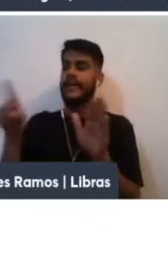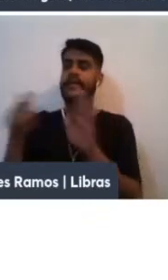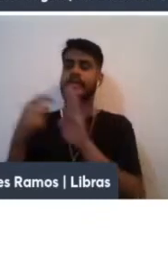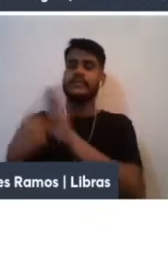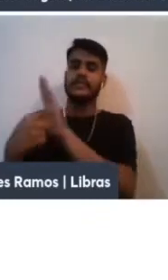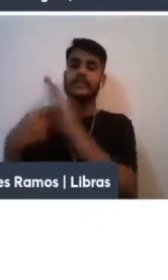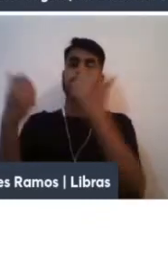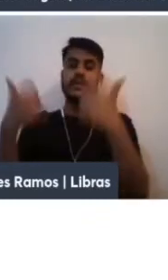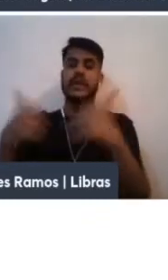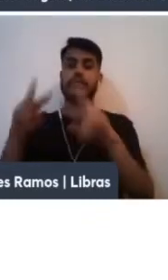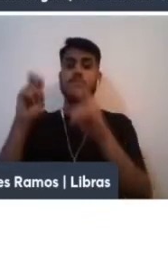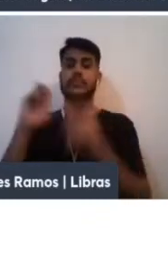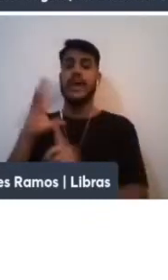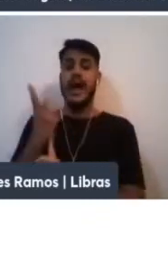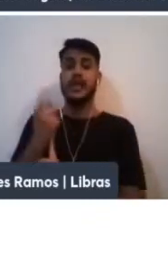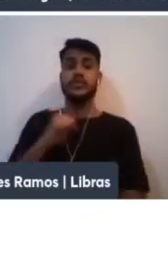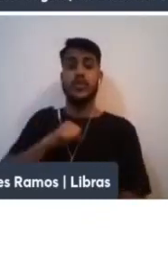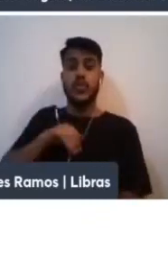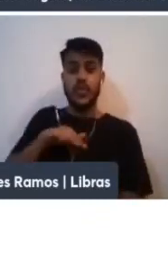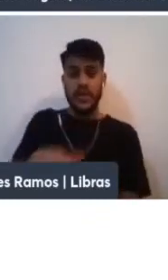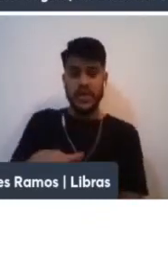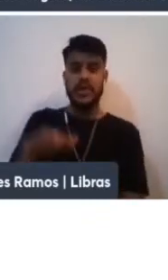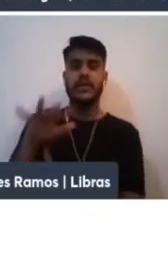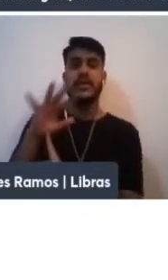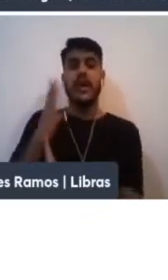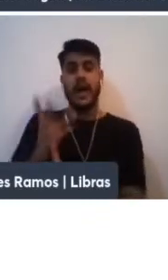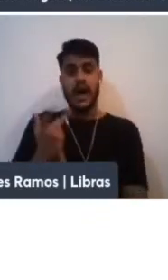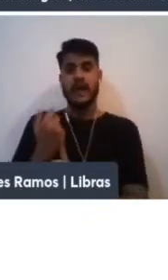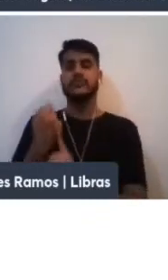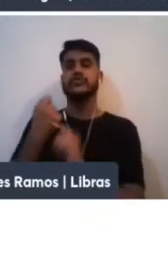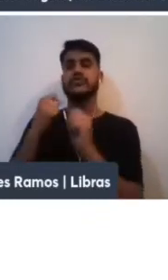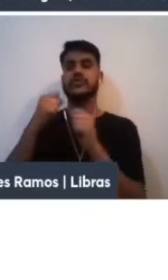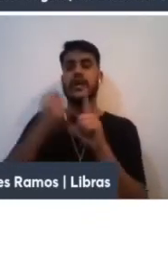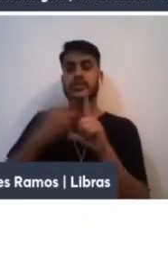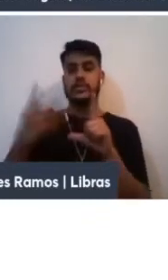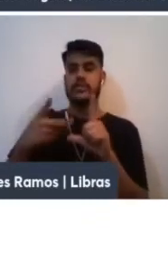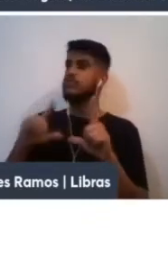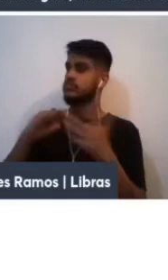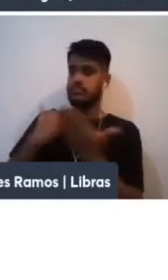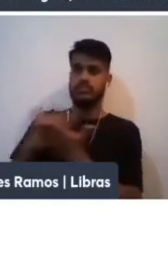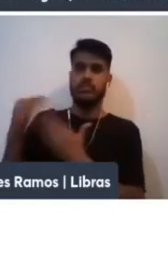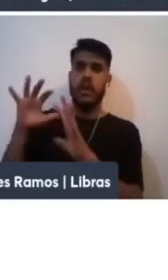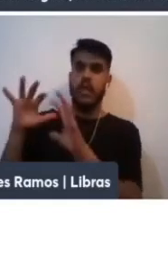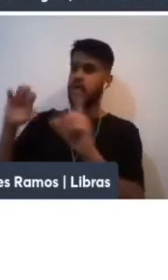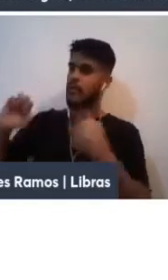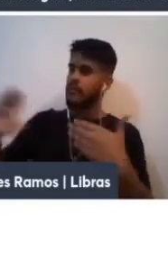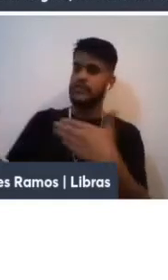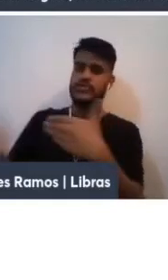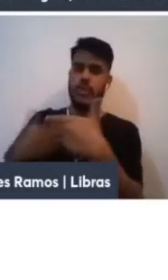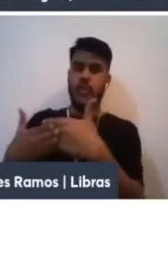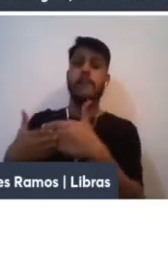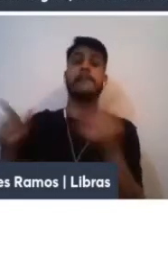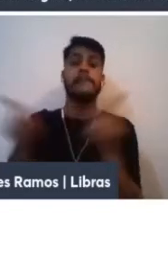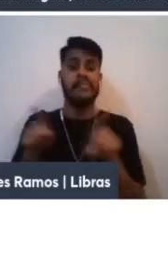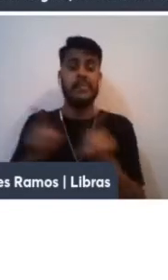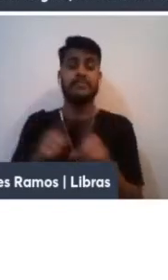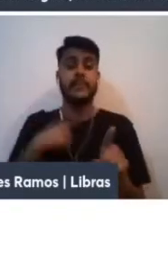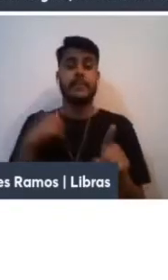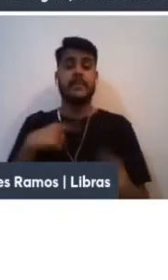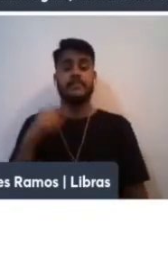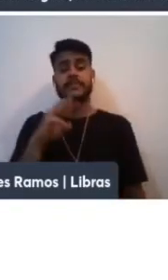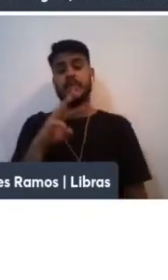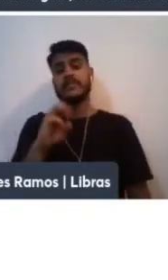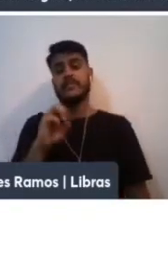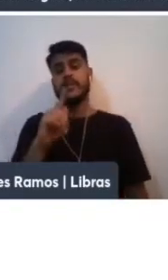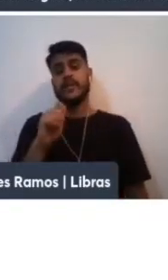arte queer no Brasil, da arte LGBT brasileira. E a gente viu isso também no episódio do Wagner Schwartz, que é um